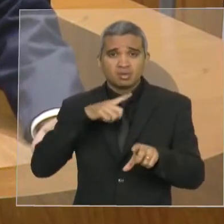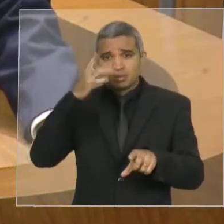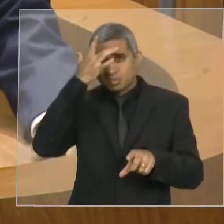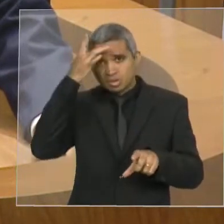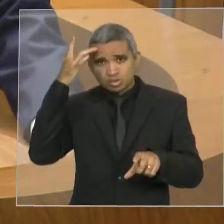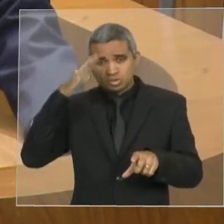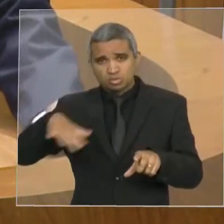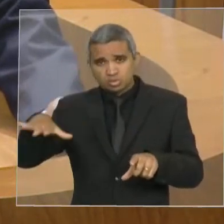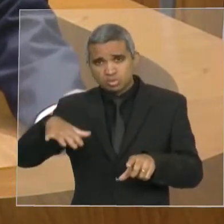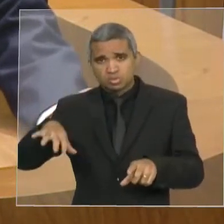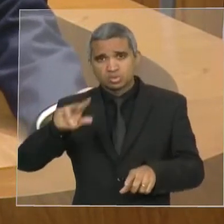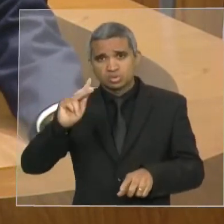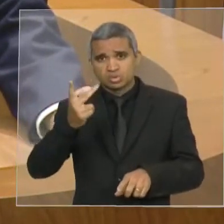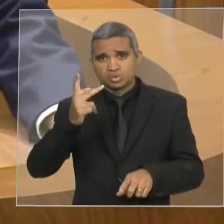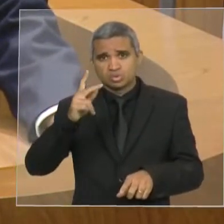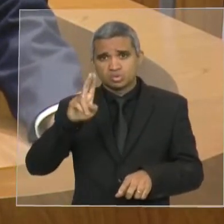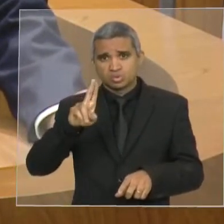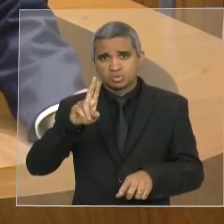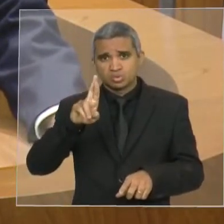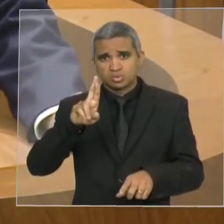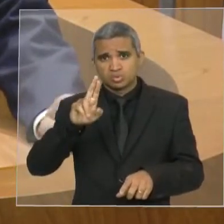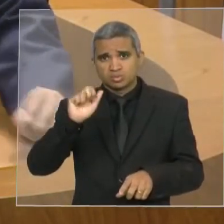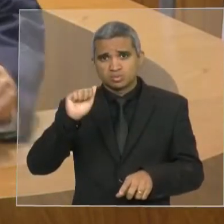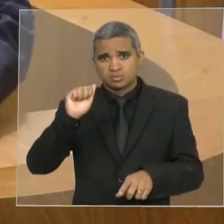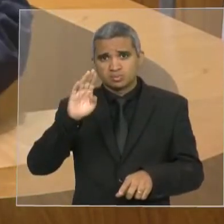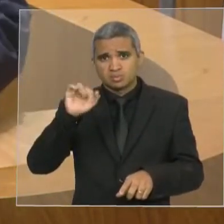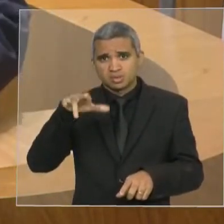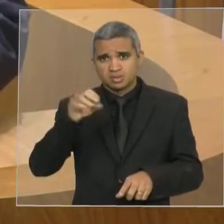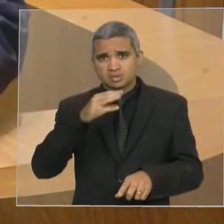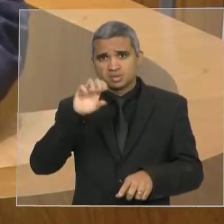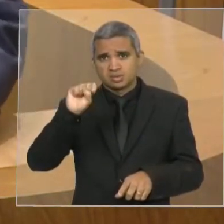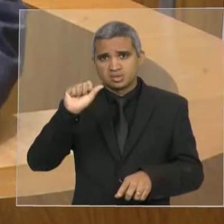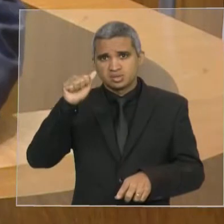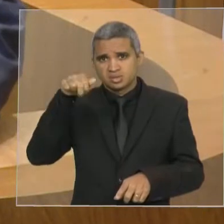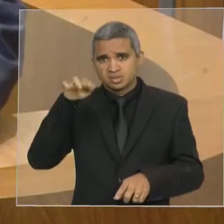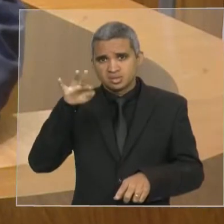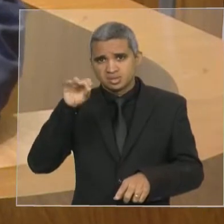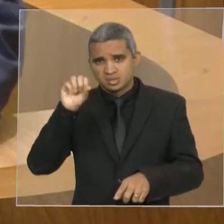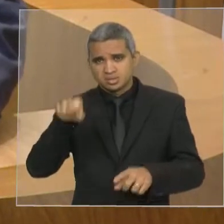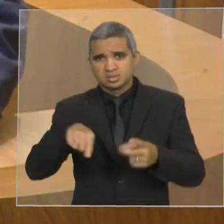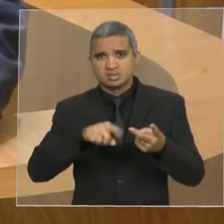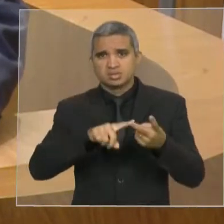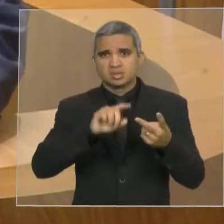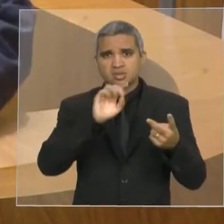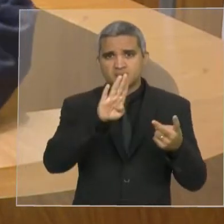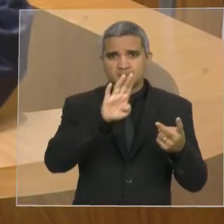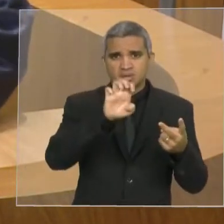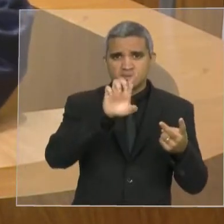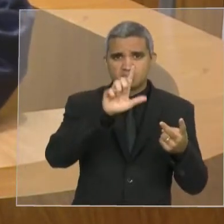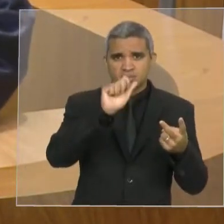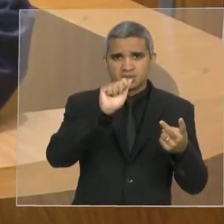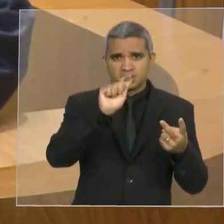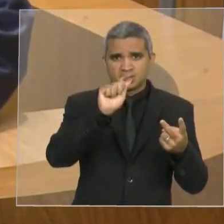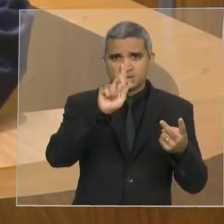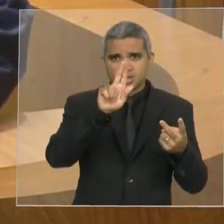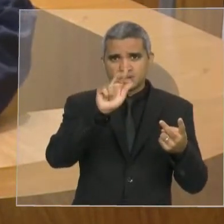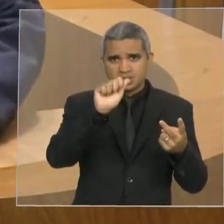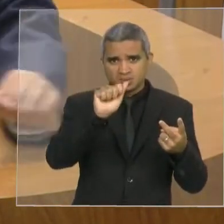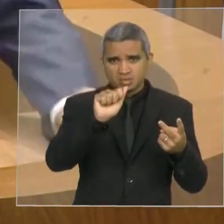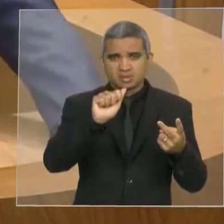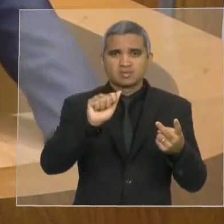para terem a prestação de serviços públicos na cidade de São Benito do Rio Preto. Eu queria parabenizar a